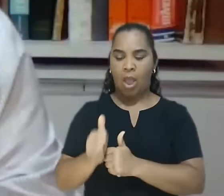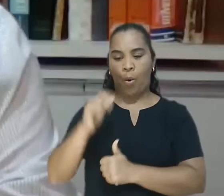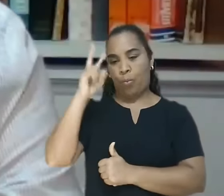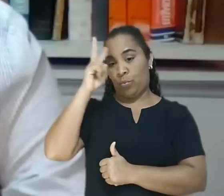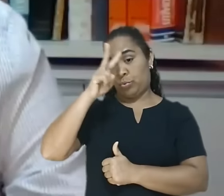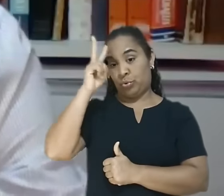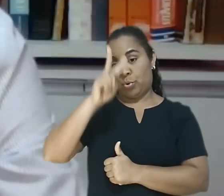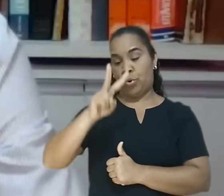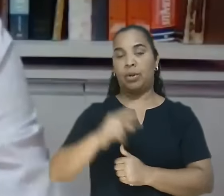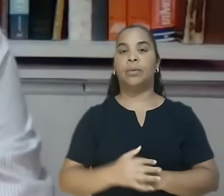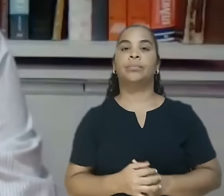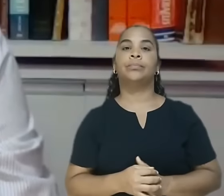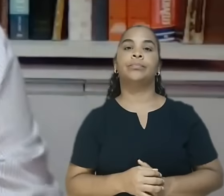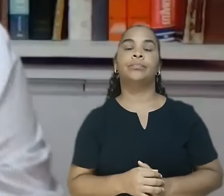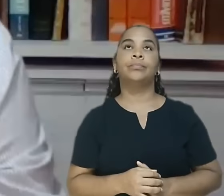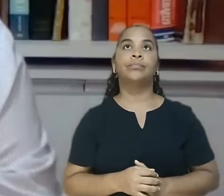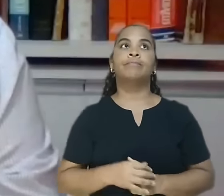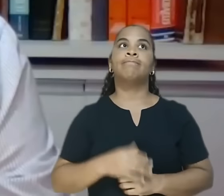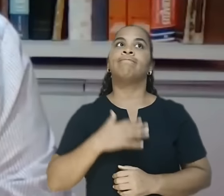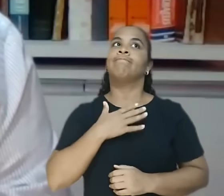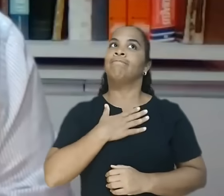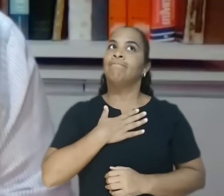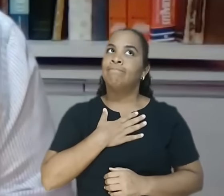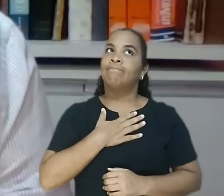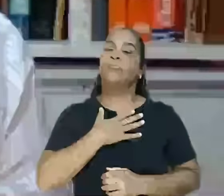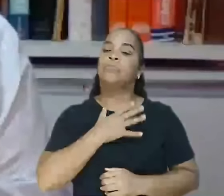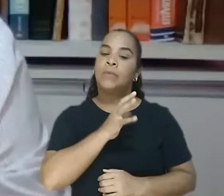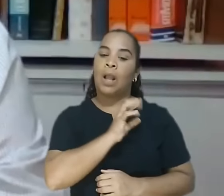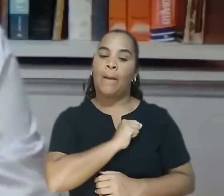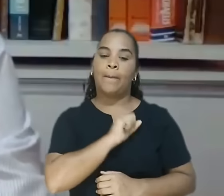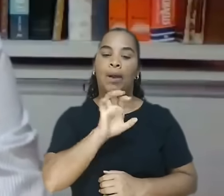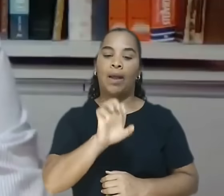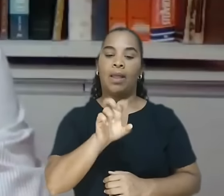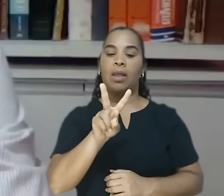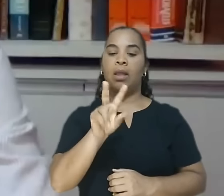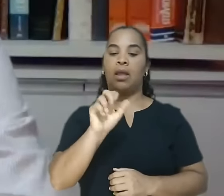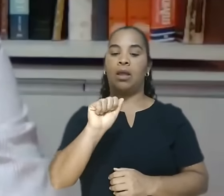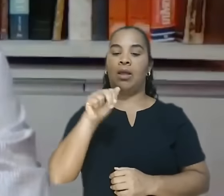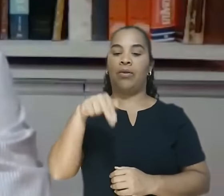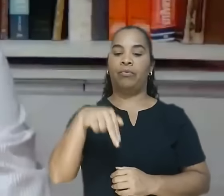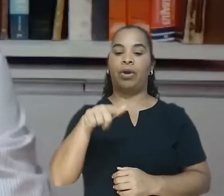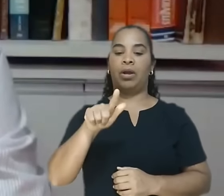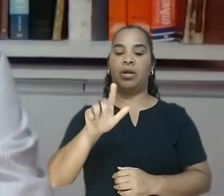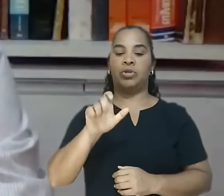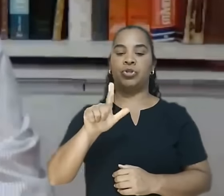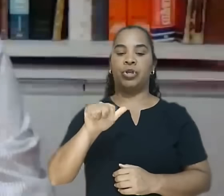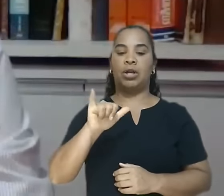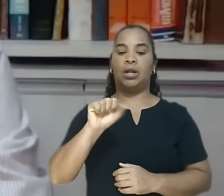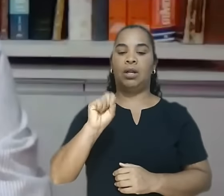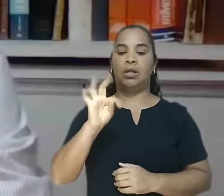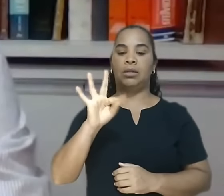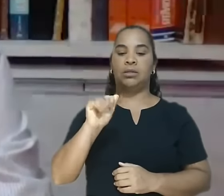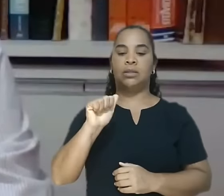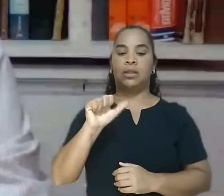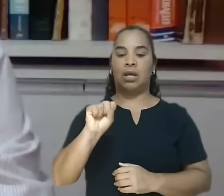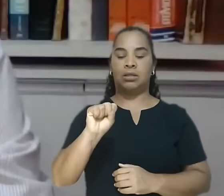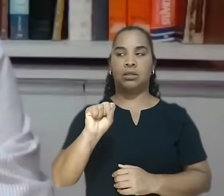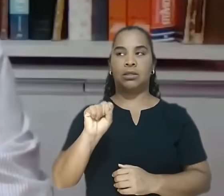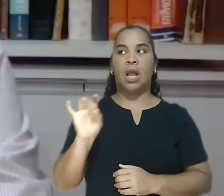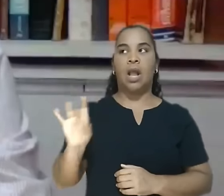Eu sou Fã De todos os evangelistas E cada um Tem uma visão Uma visão